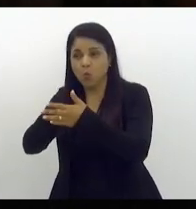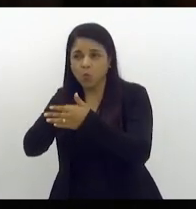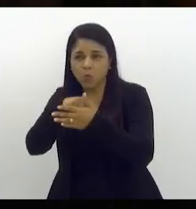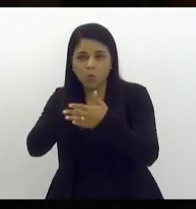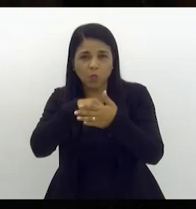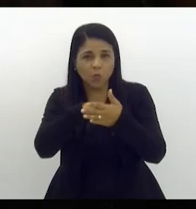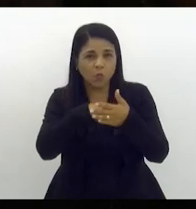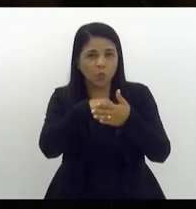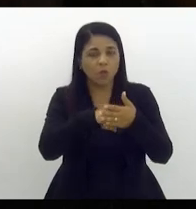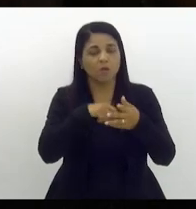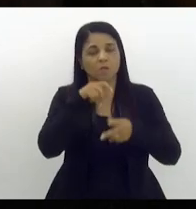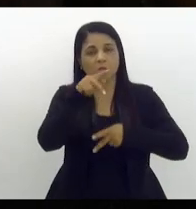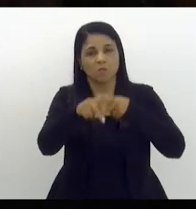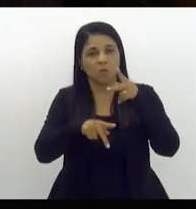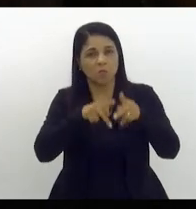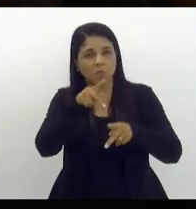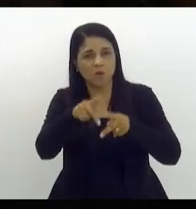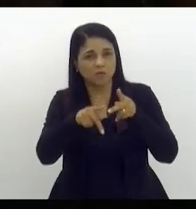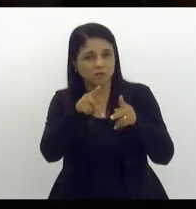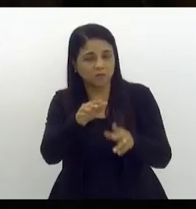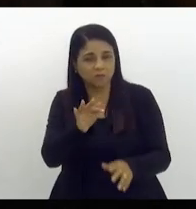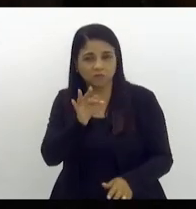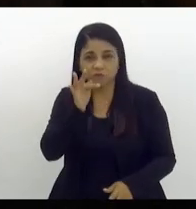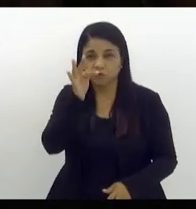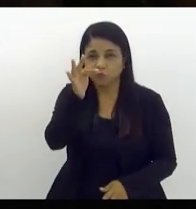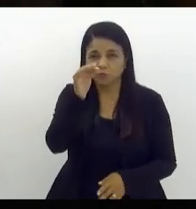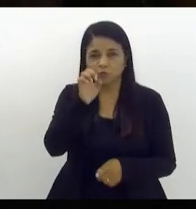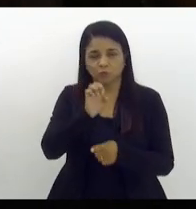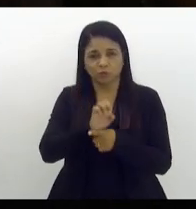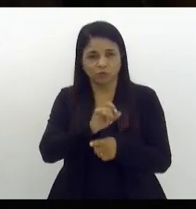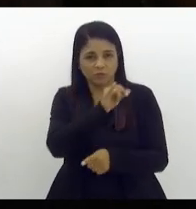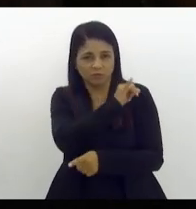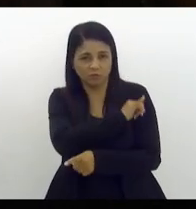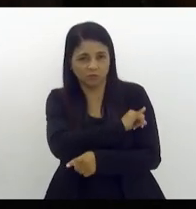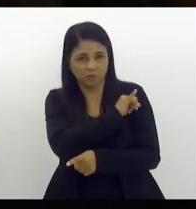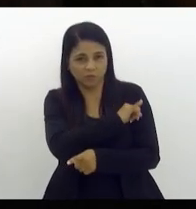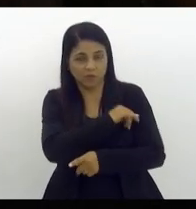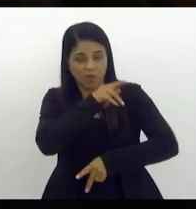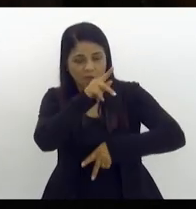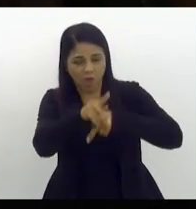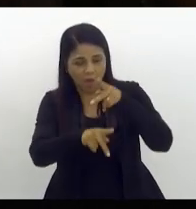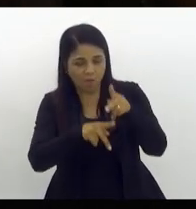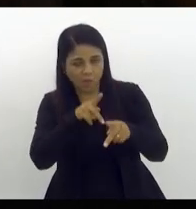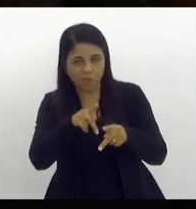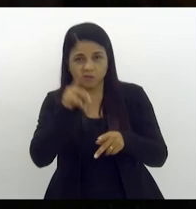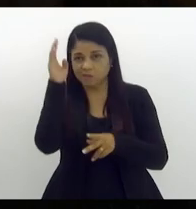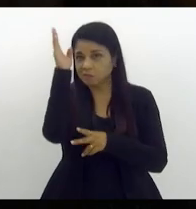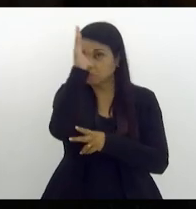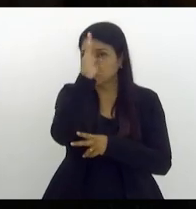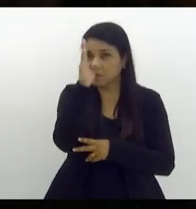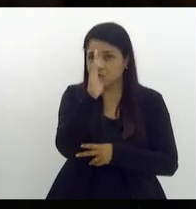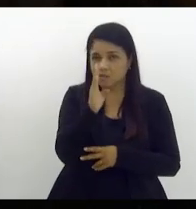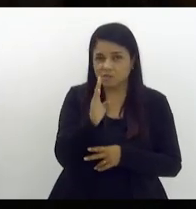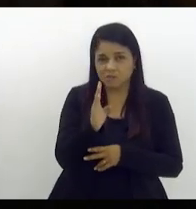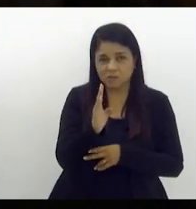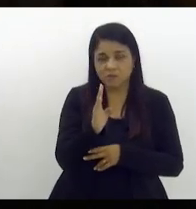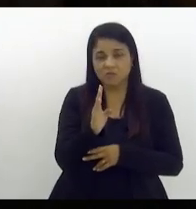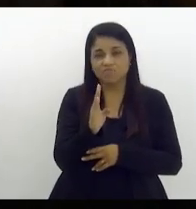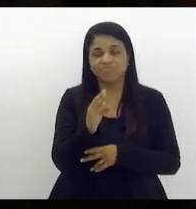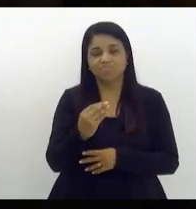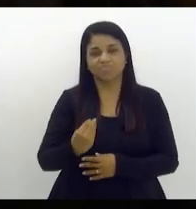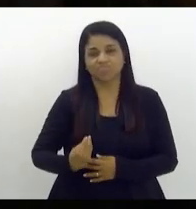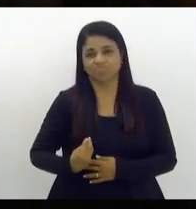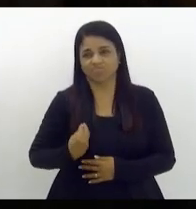a população do Estado do Rio de Janeiro e a população brasileira possam